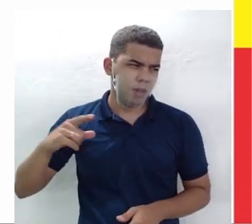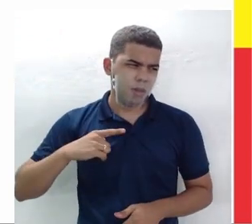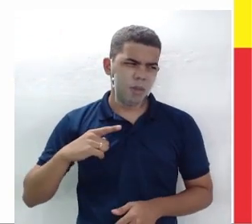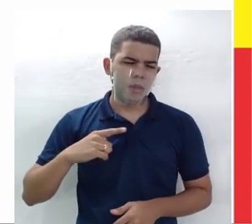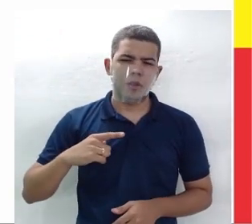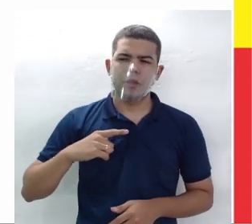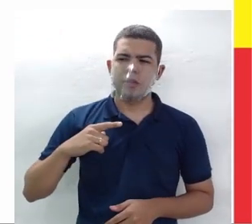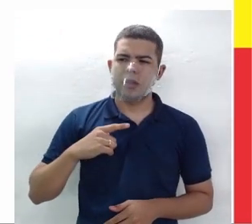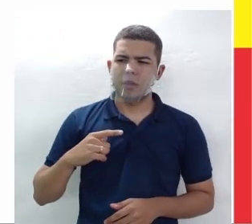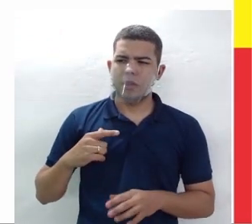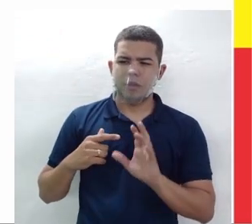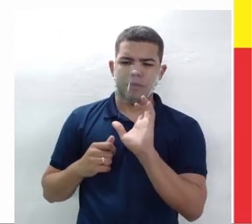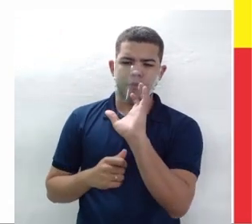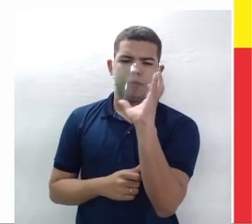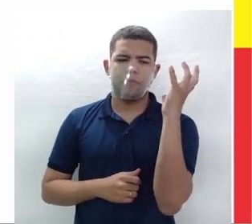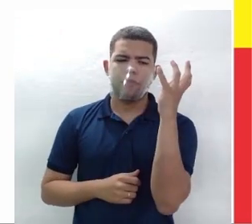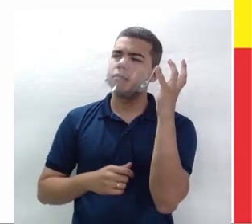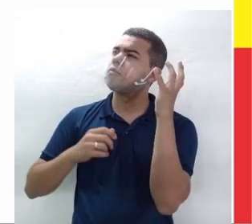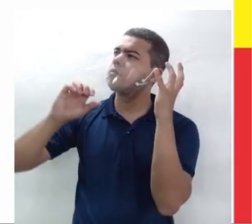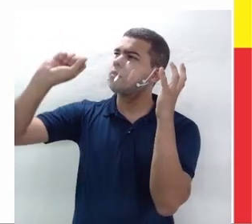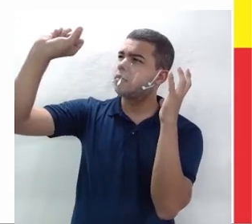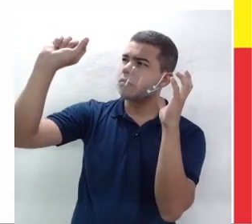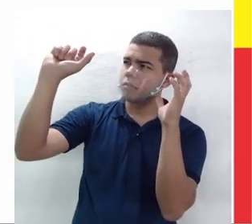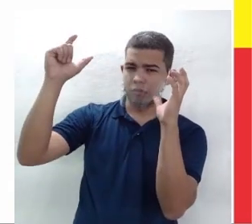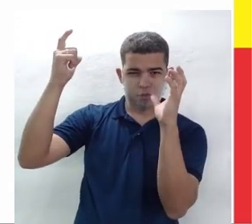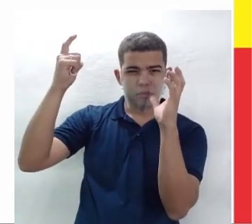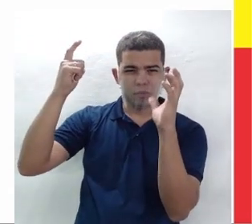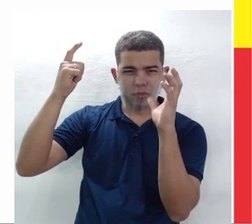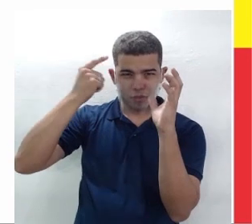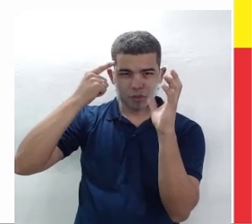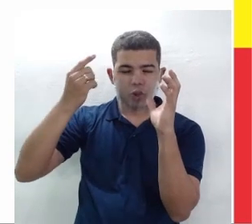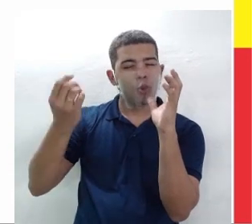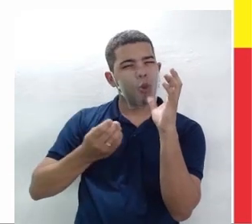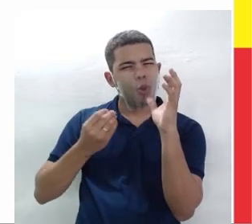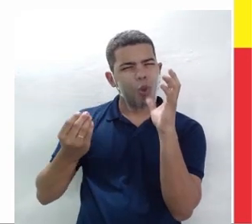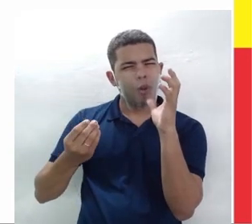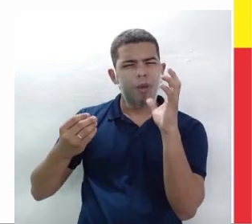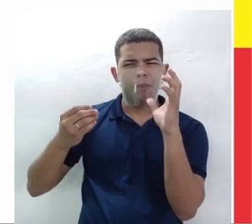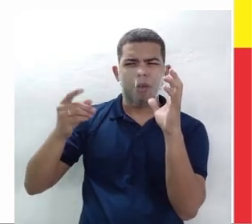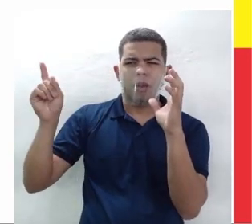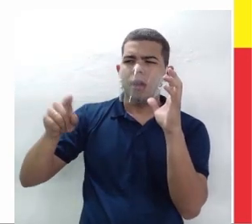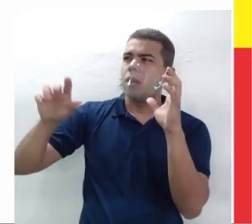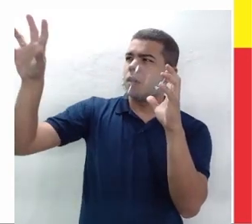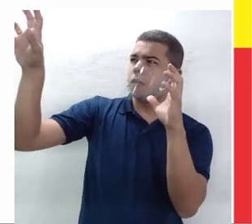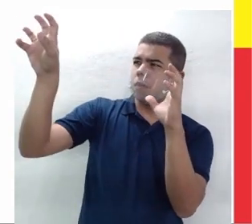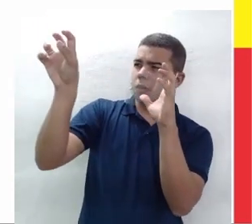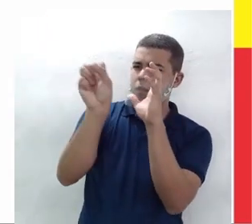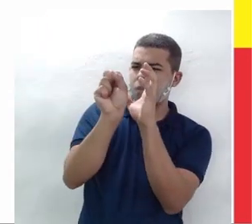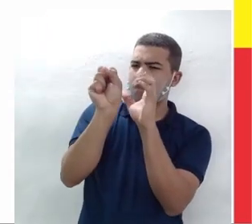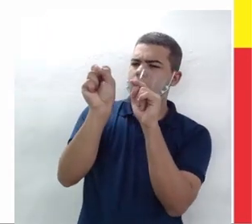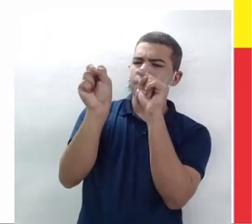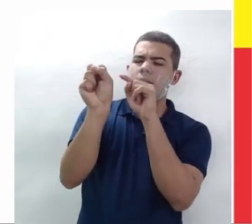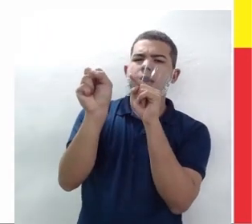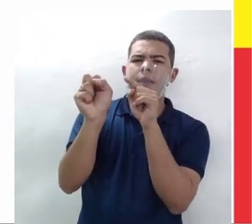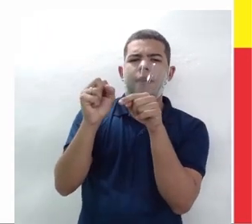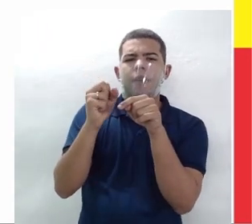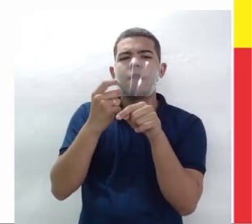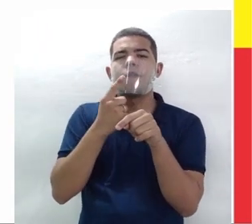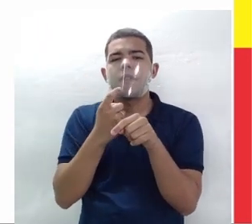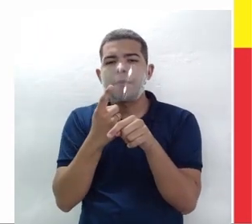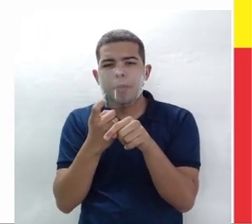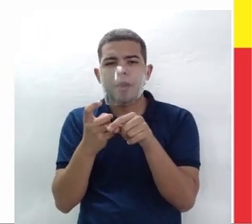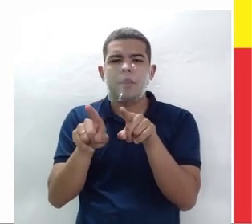do sol, elas absorvem ali o espectro vermelho e o azul, que a gente sabe que a luz